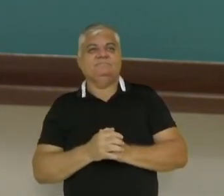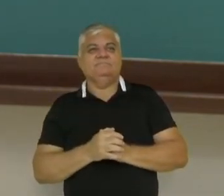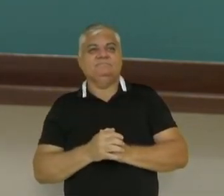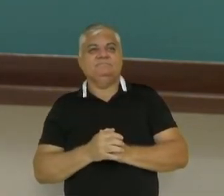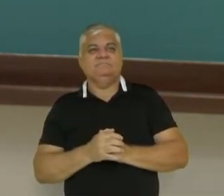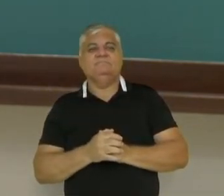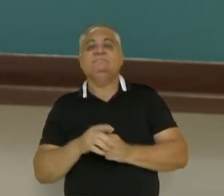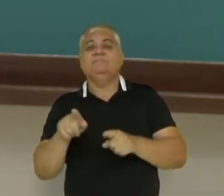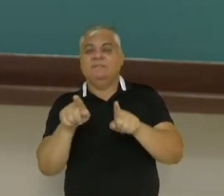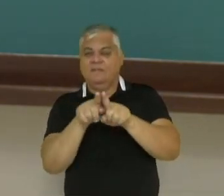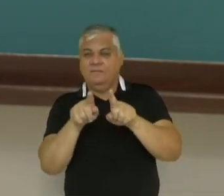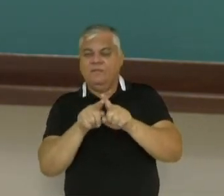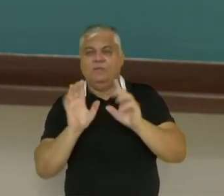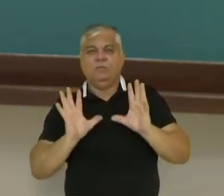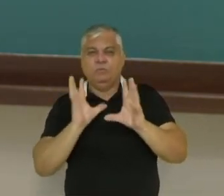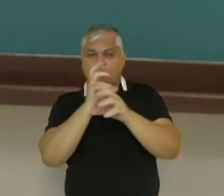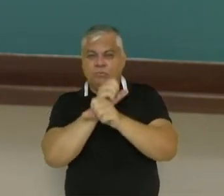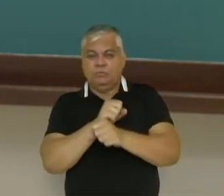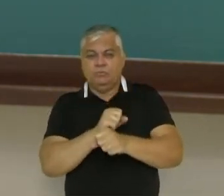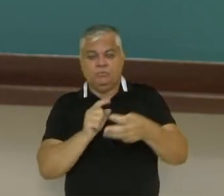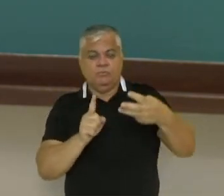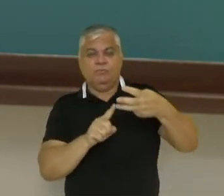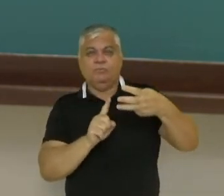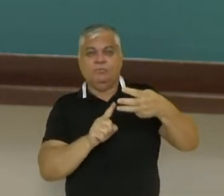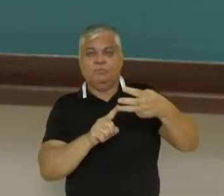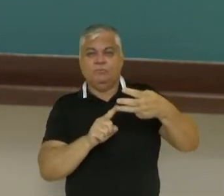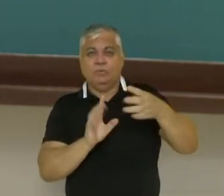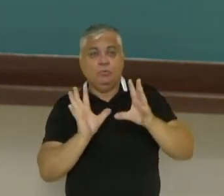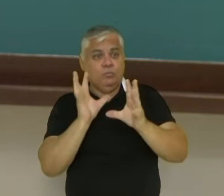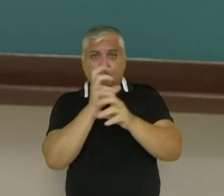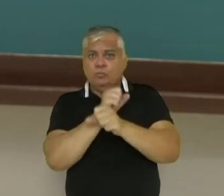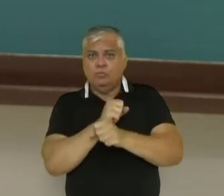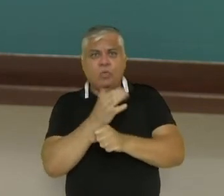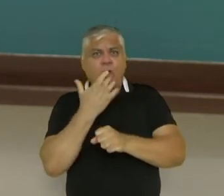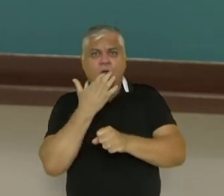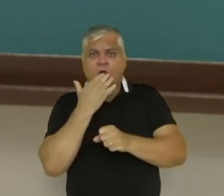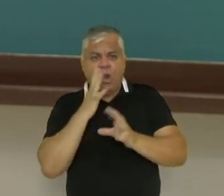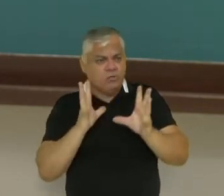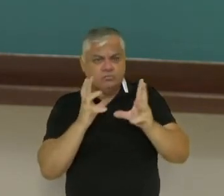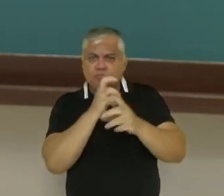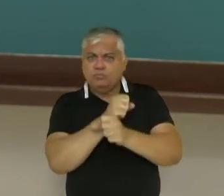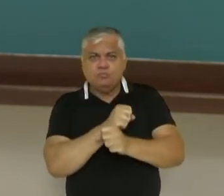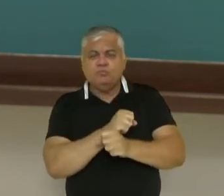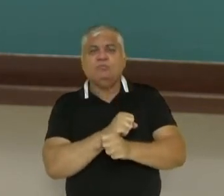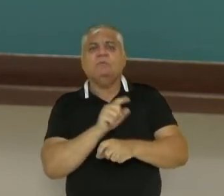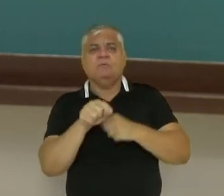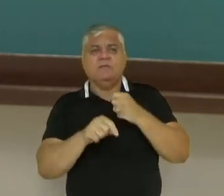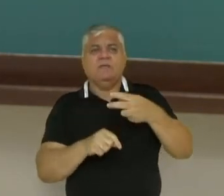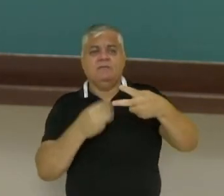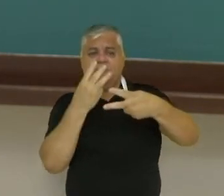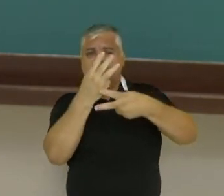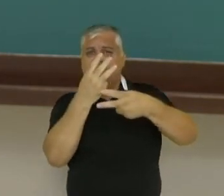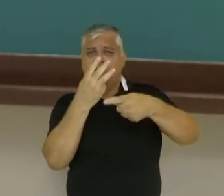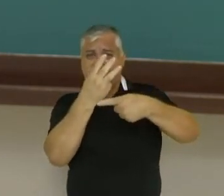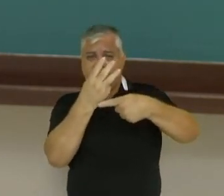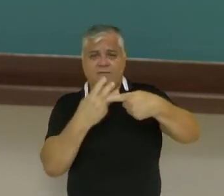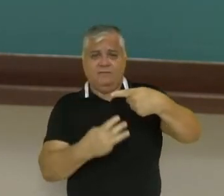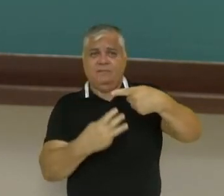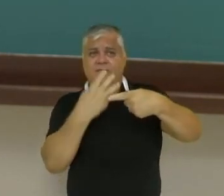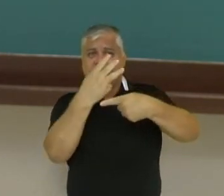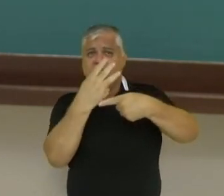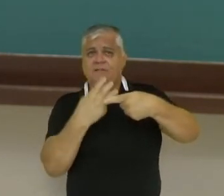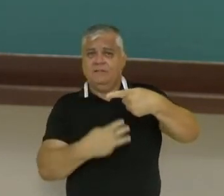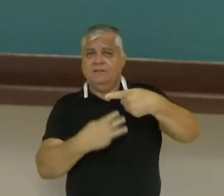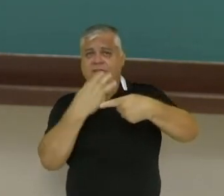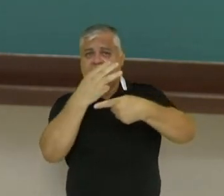E aqui, último, tenho todo pintado, né, pessoal? Os 3 pedaços de 3 que estavam divididos estão pintados. 3